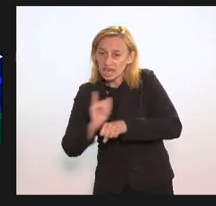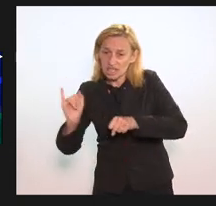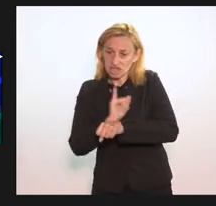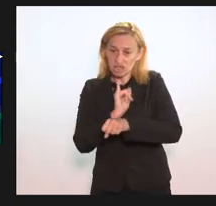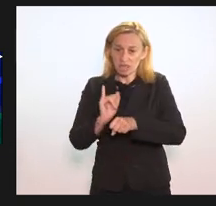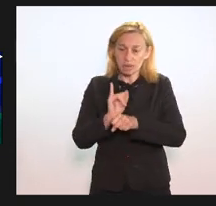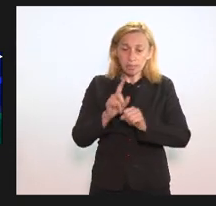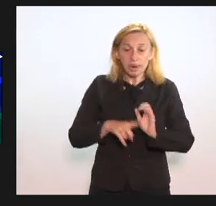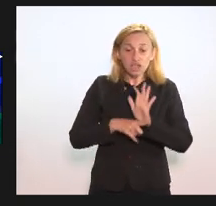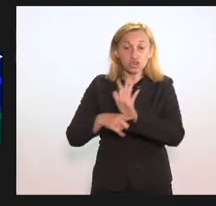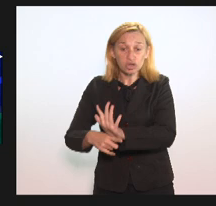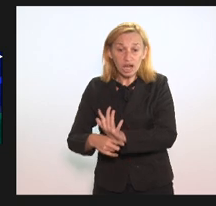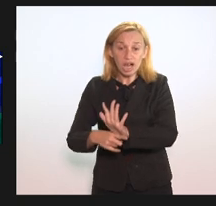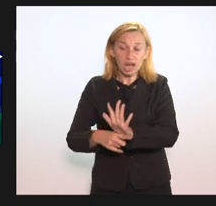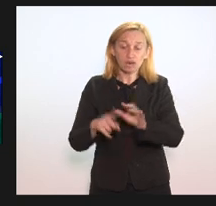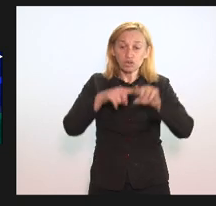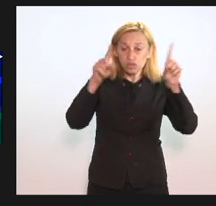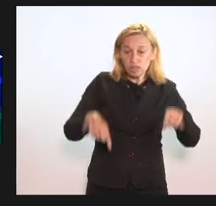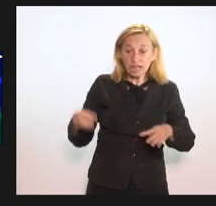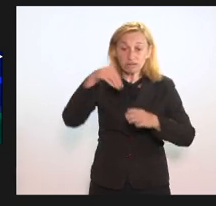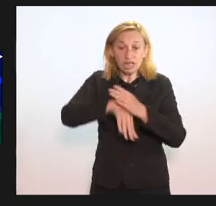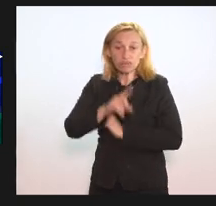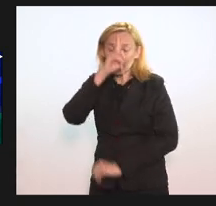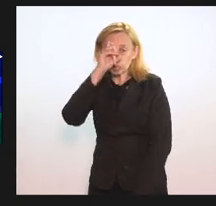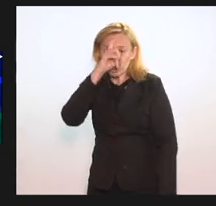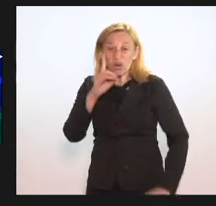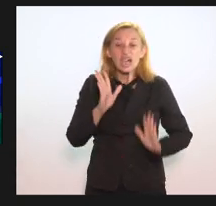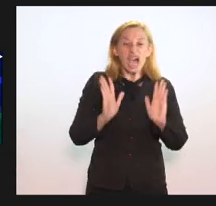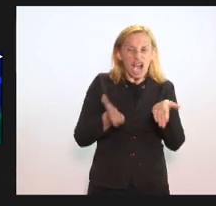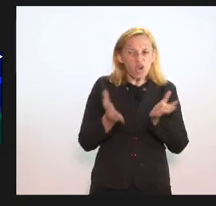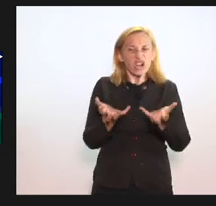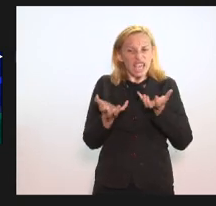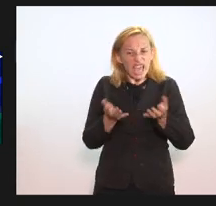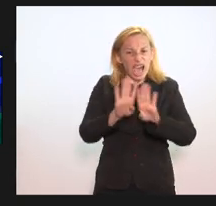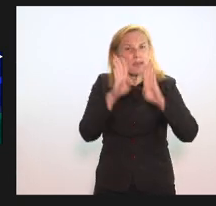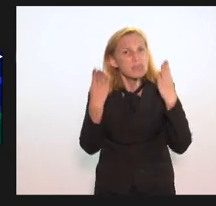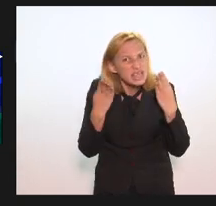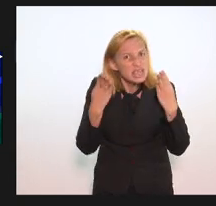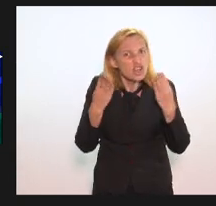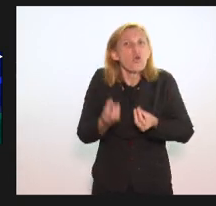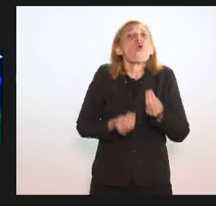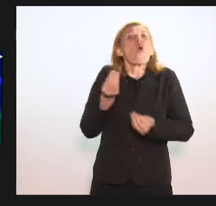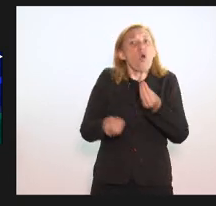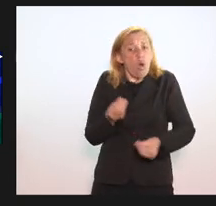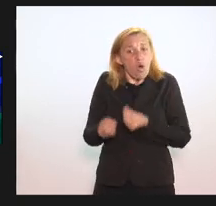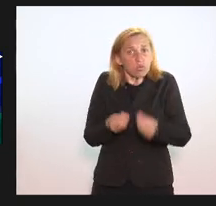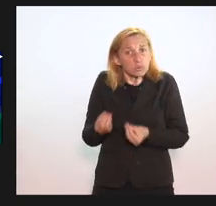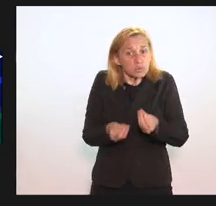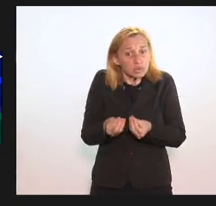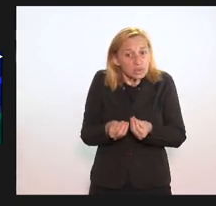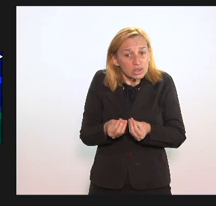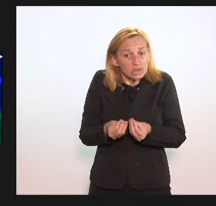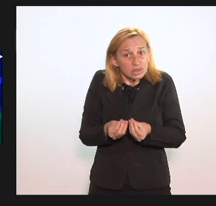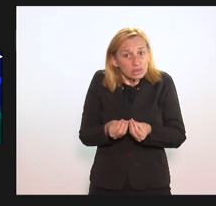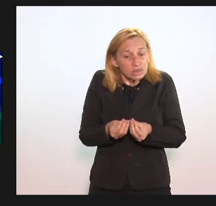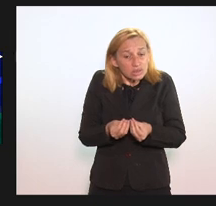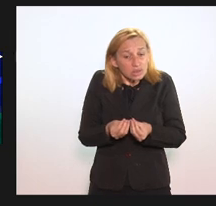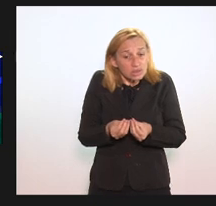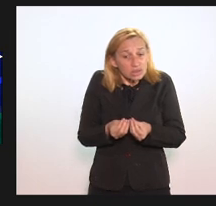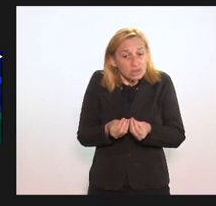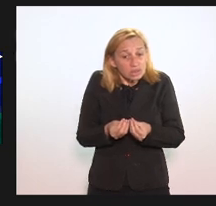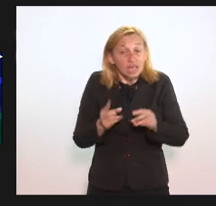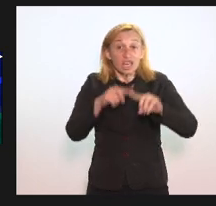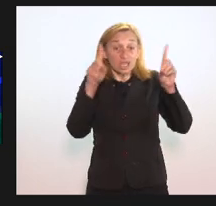os funcionários dentro dos hospitais Federais e agora querem Abrir como você já vai falar aqui também que esses